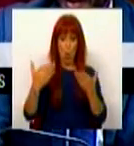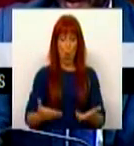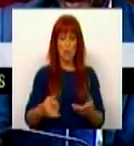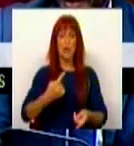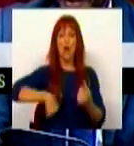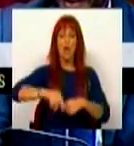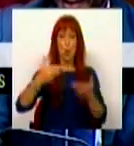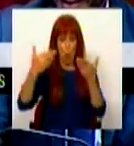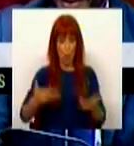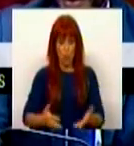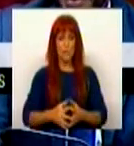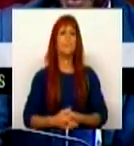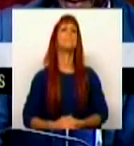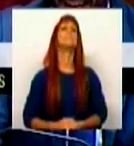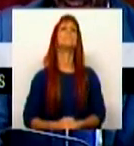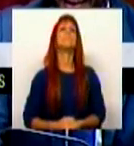Nós hoje...